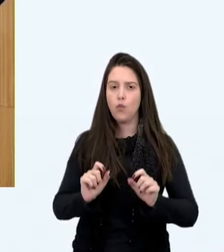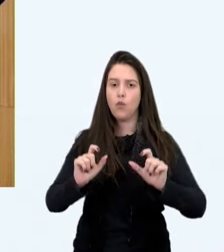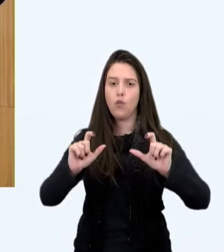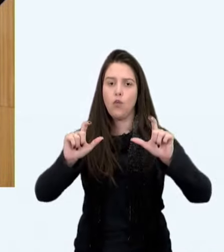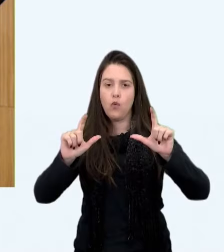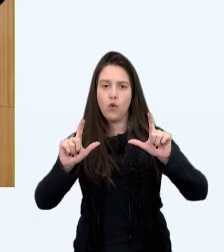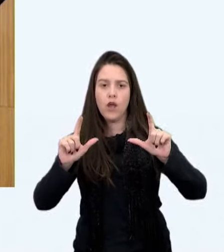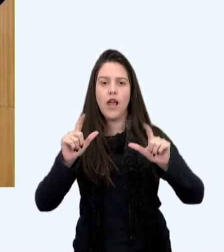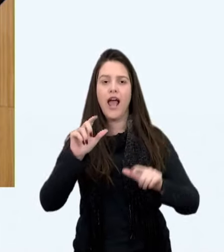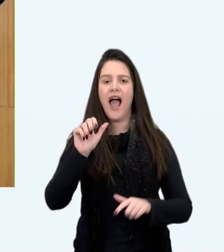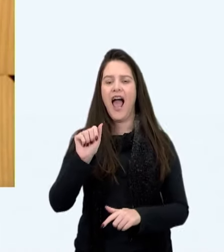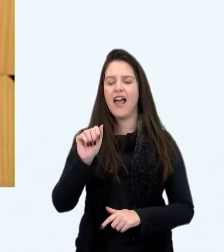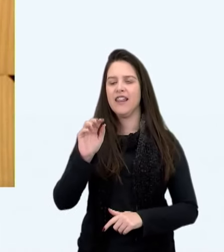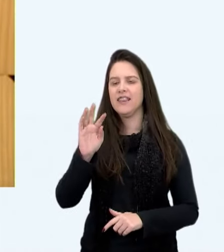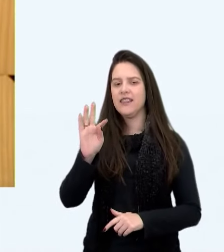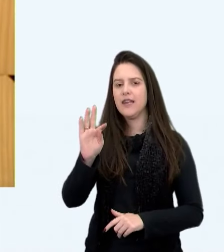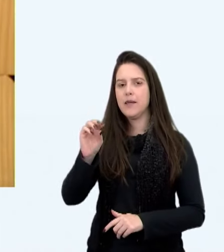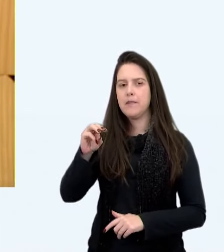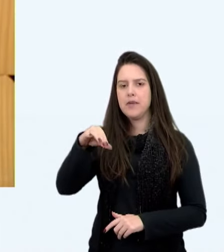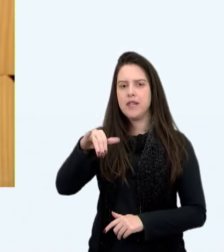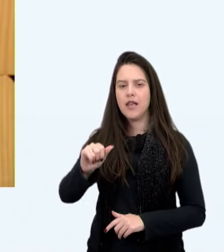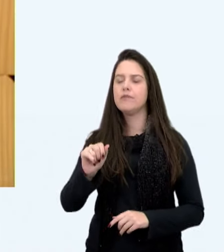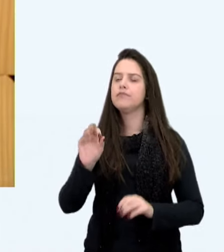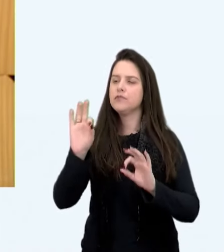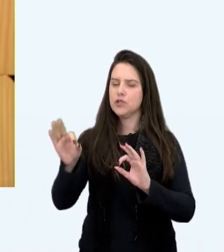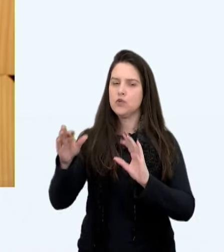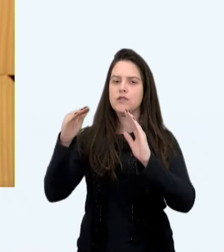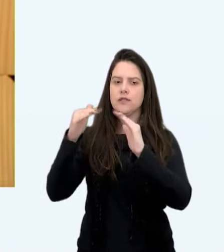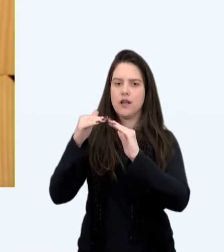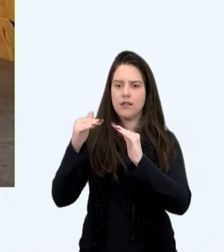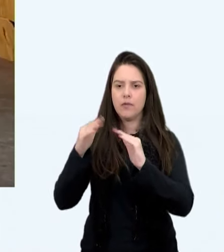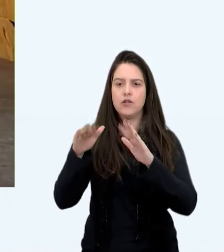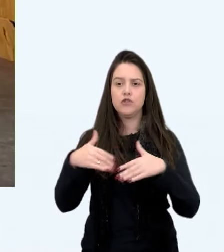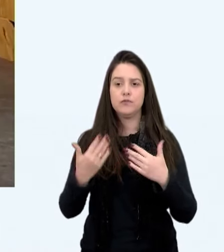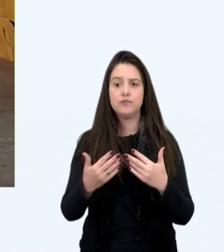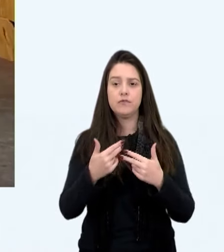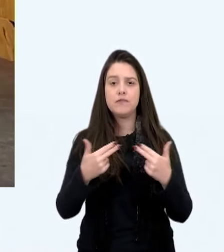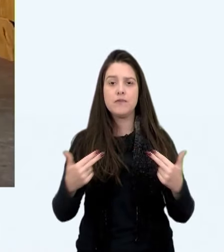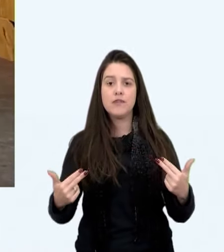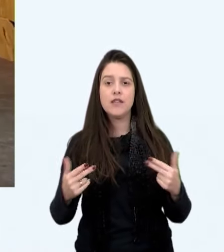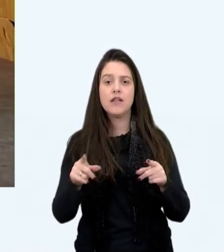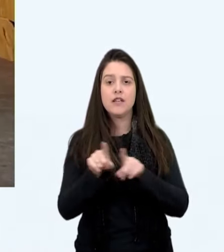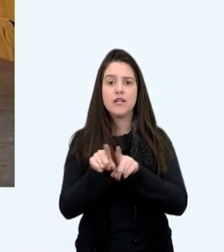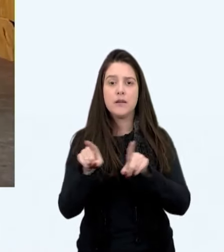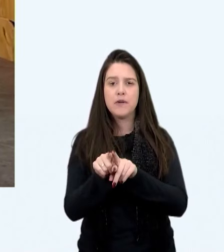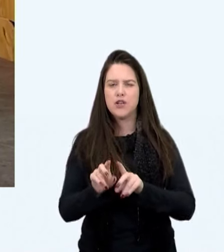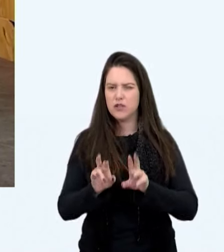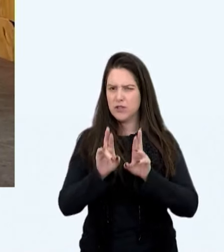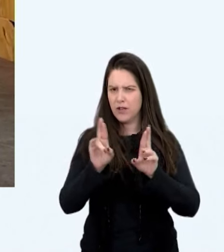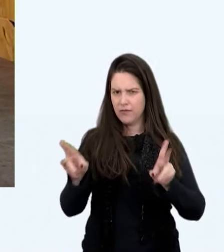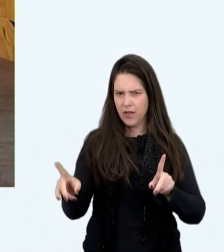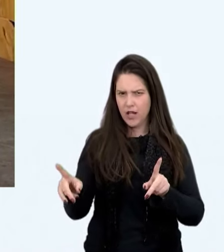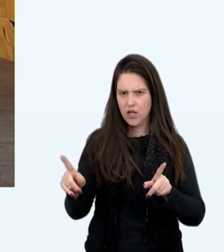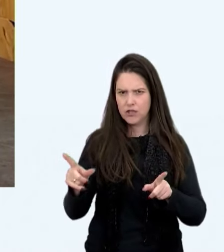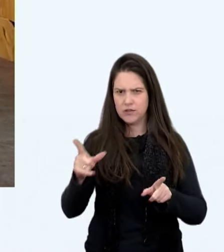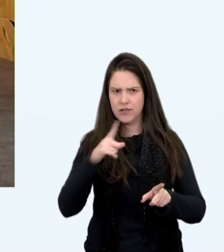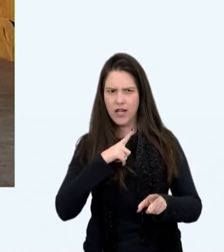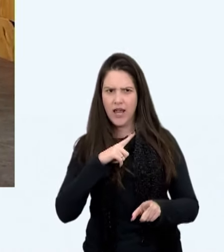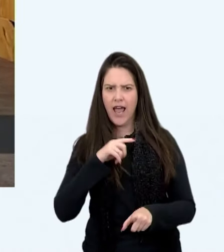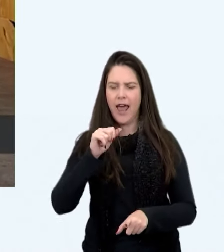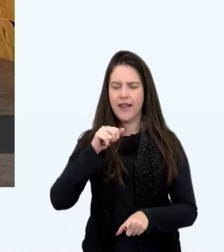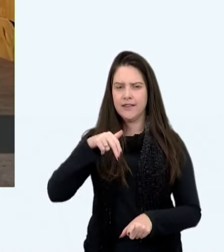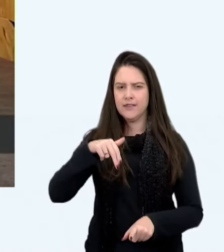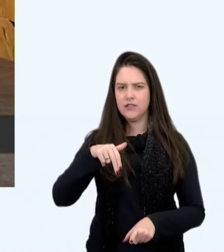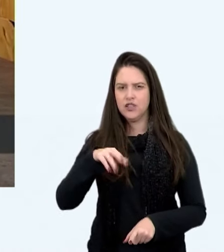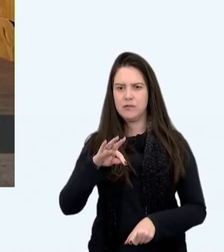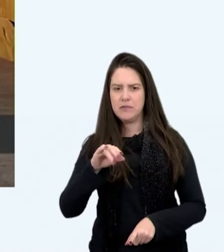a hiperglicemia? A hiperglicemia, exatamente, Lilian. E o que é a glicemia? E também a diferença da hipoglicemia? O diabético